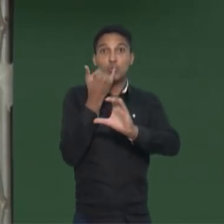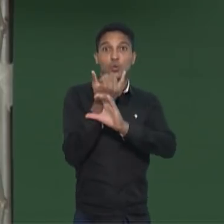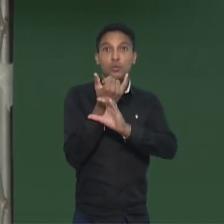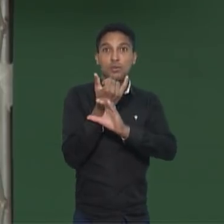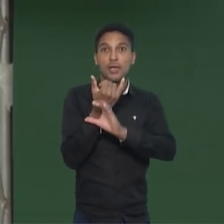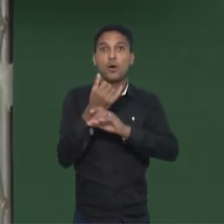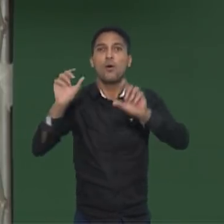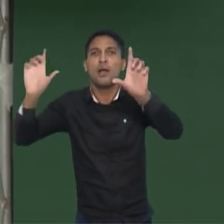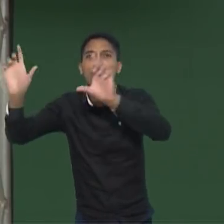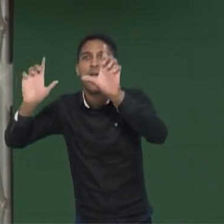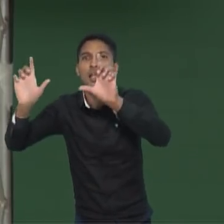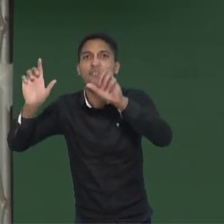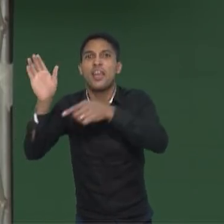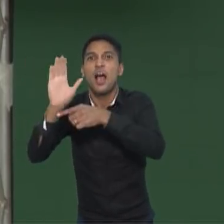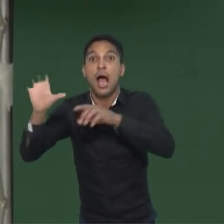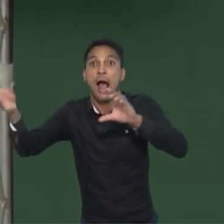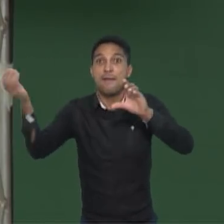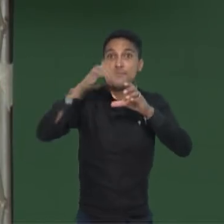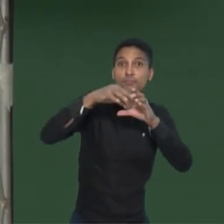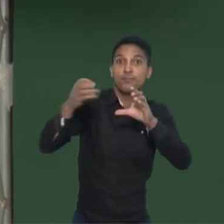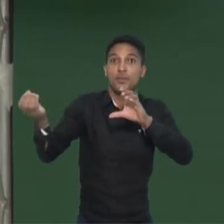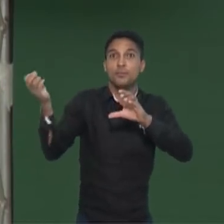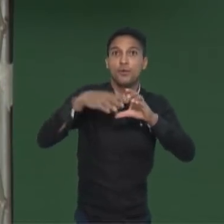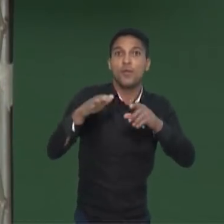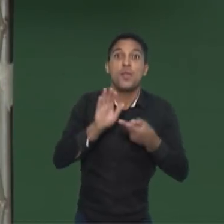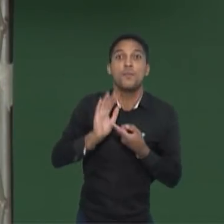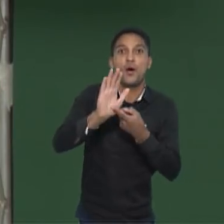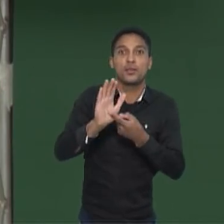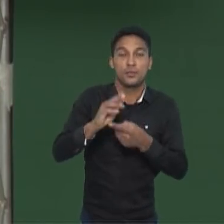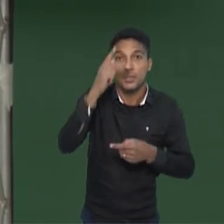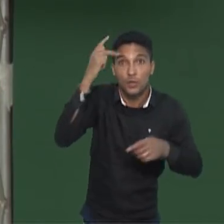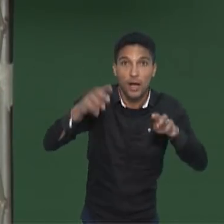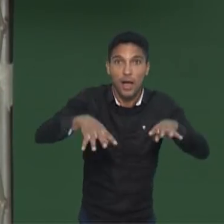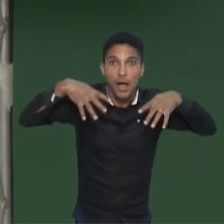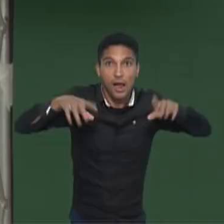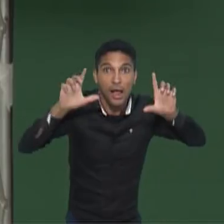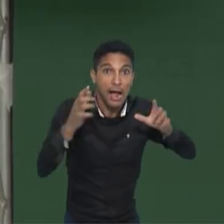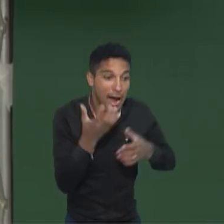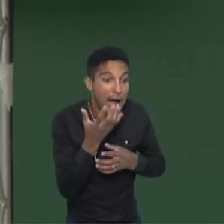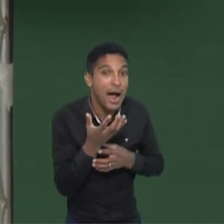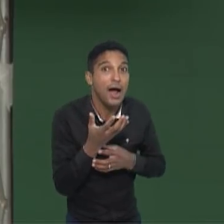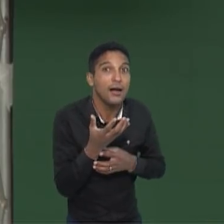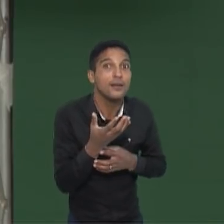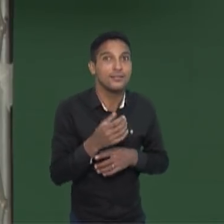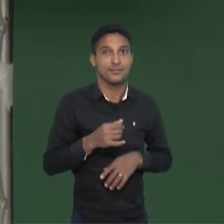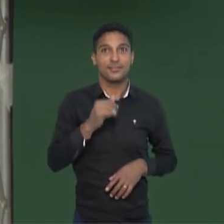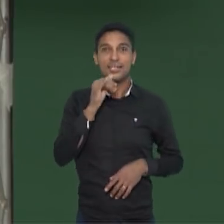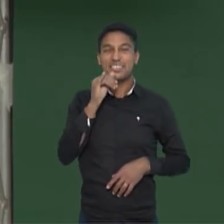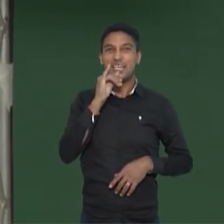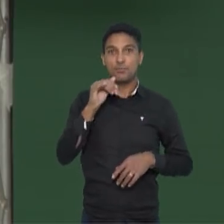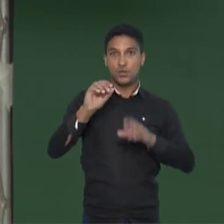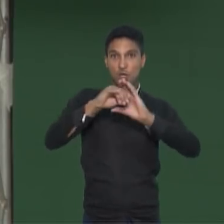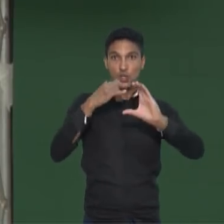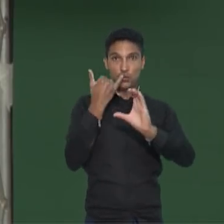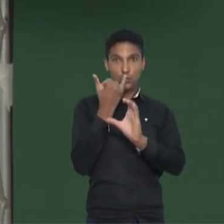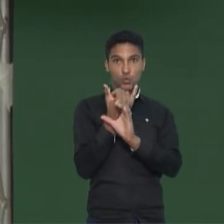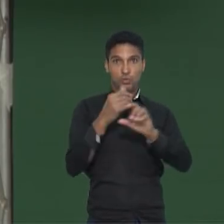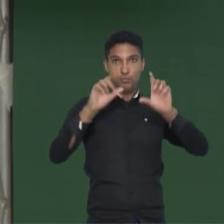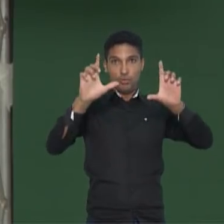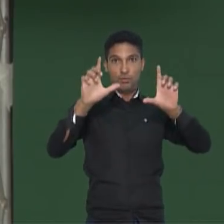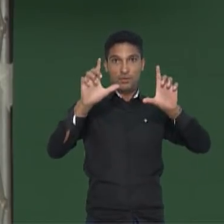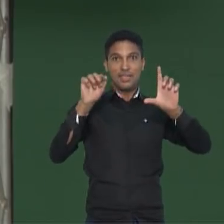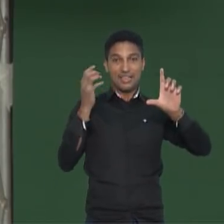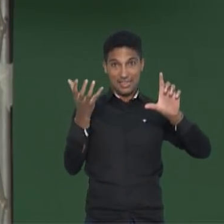se reúnem e ficam tentando elaborar o final da trama, por exemplo. E nisso eles acabam colocando algo